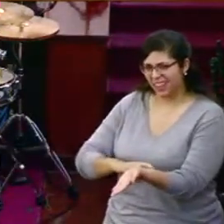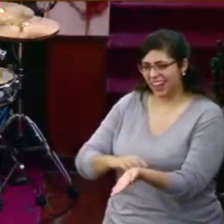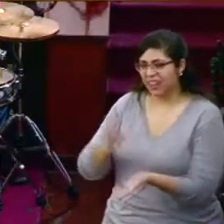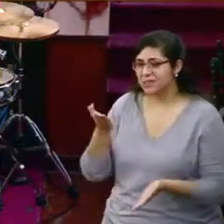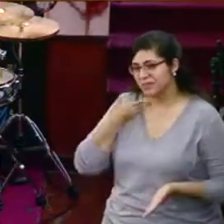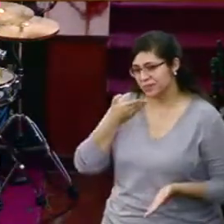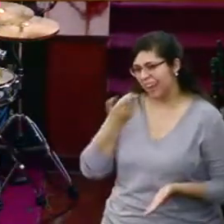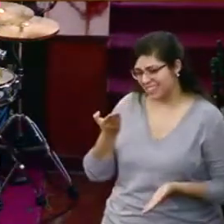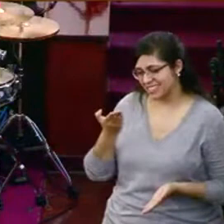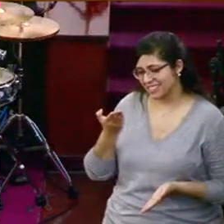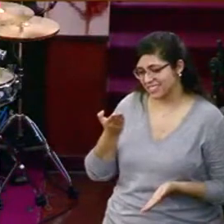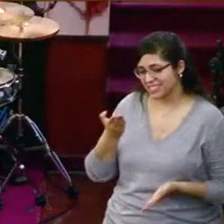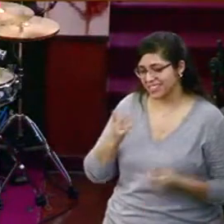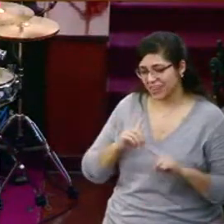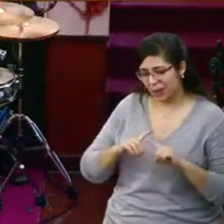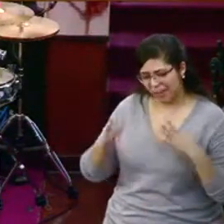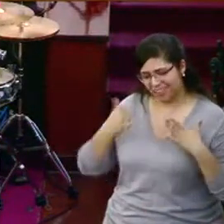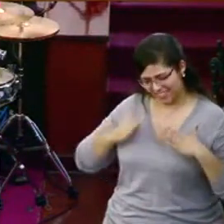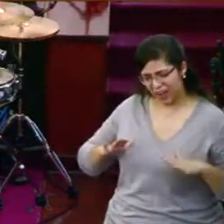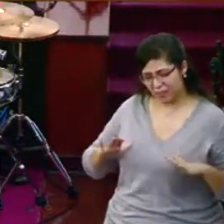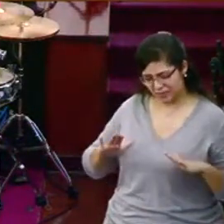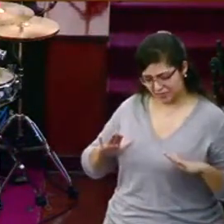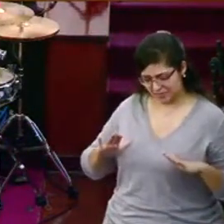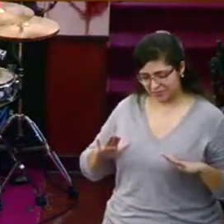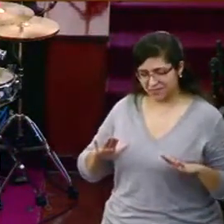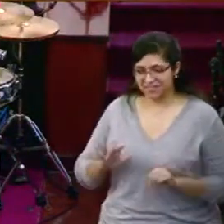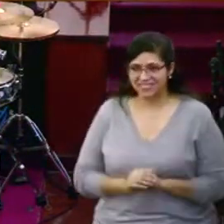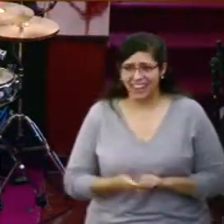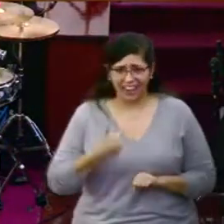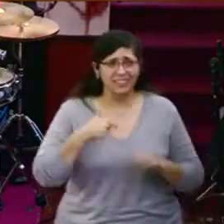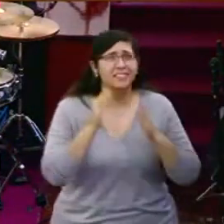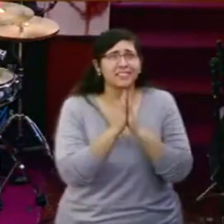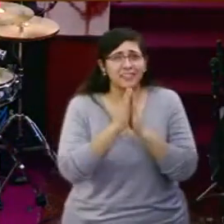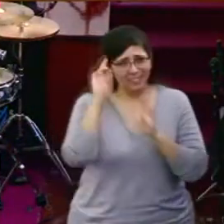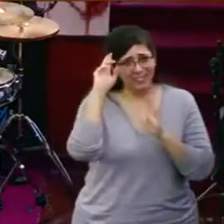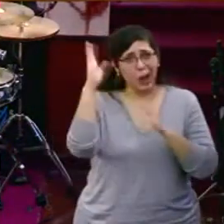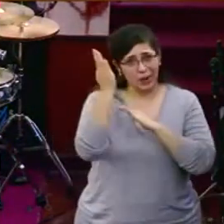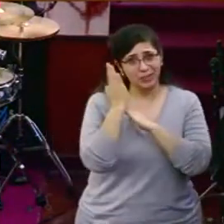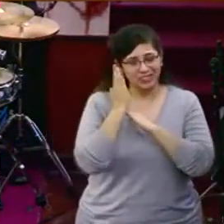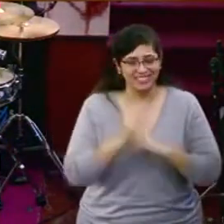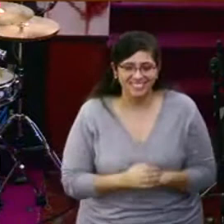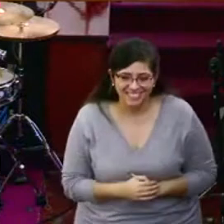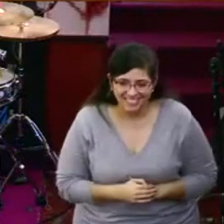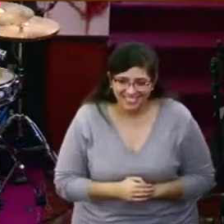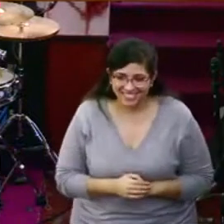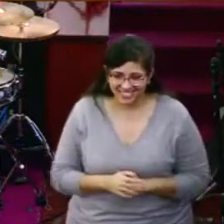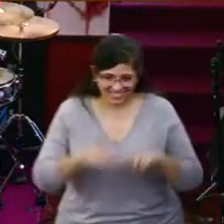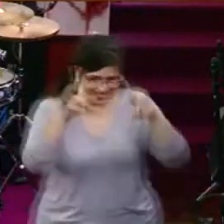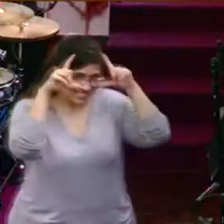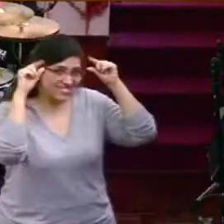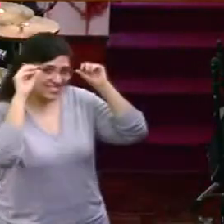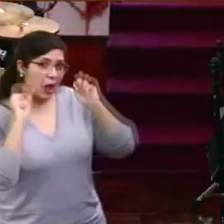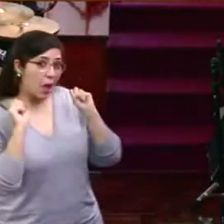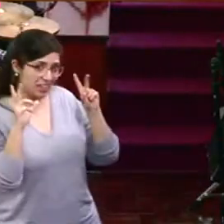hoje ela se esconder mas coloquei e fiquei senhor faz a veia aparecer aí ela tanta